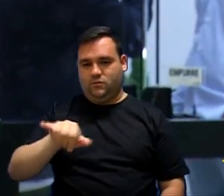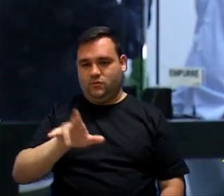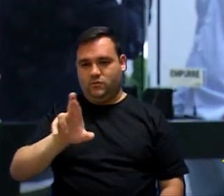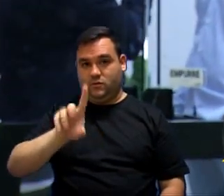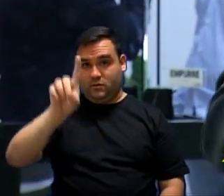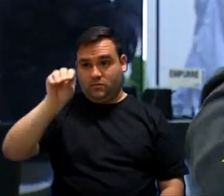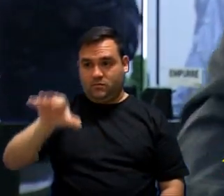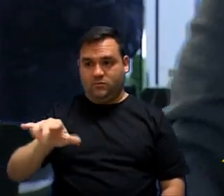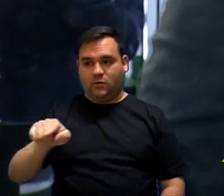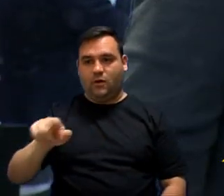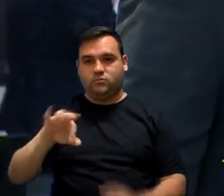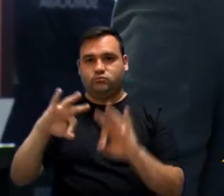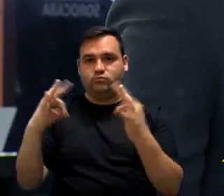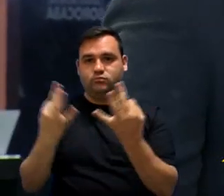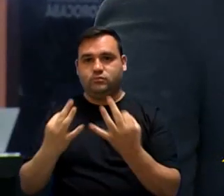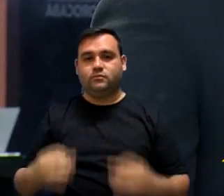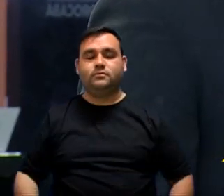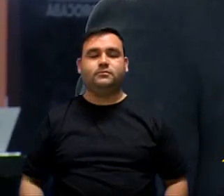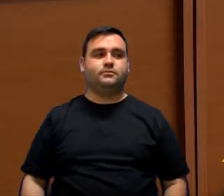família.